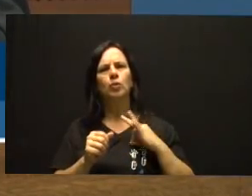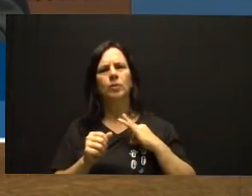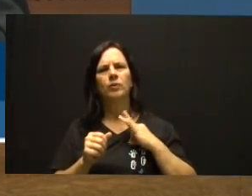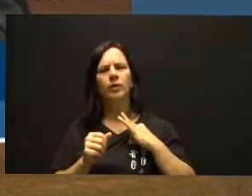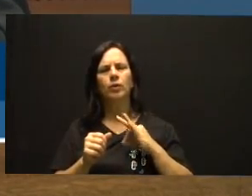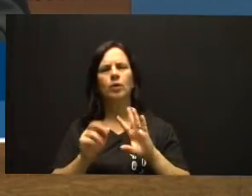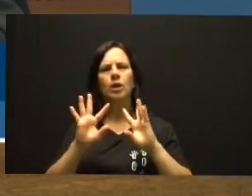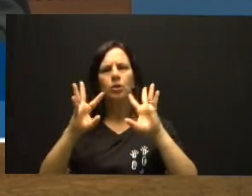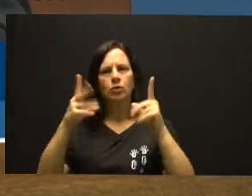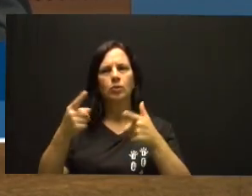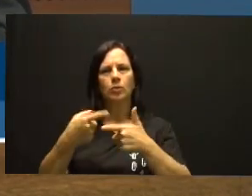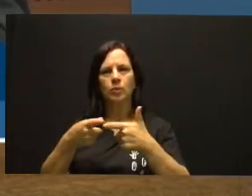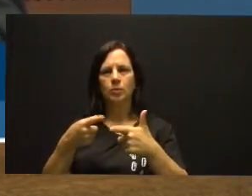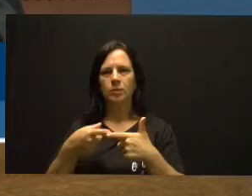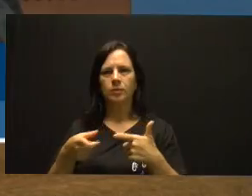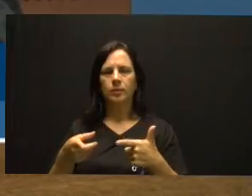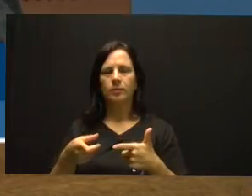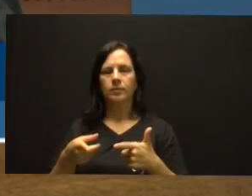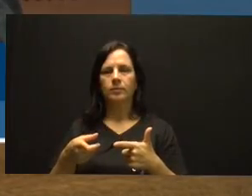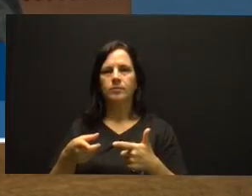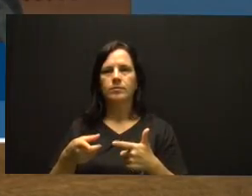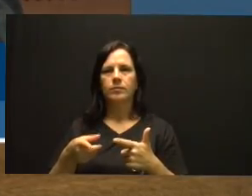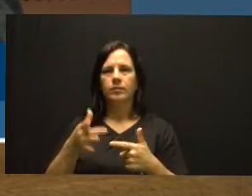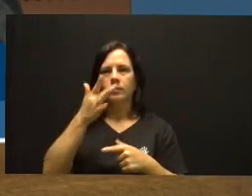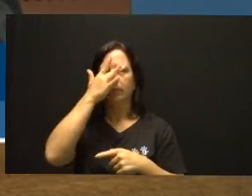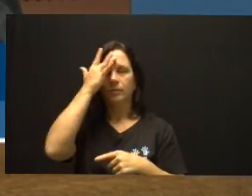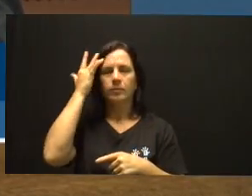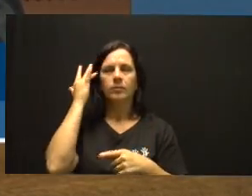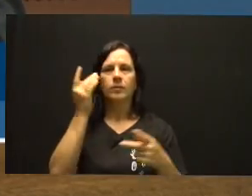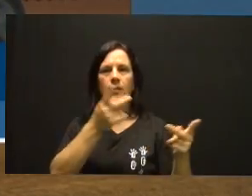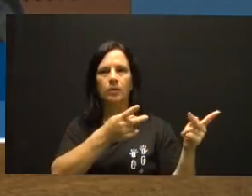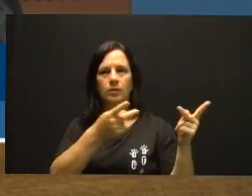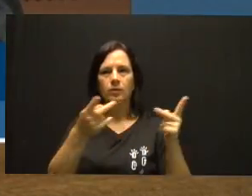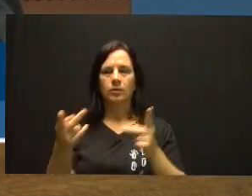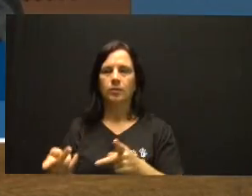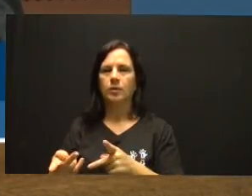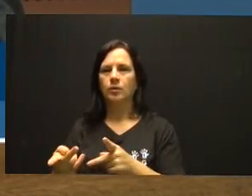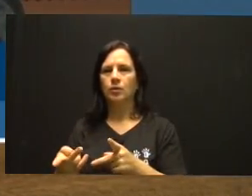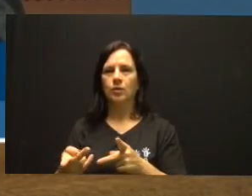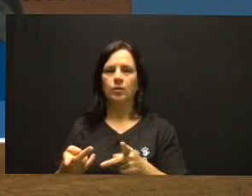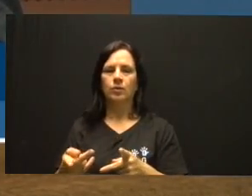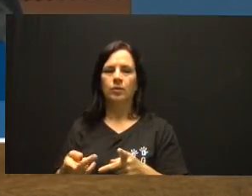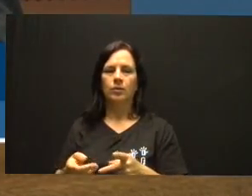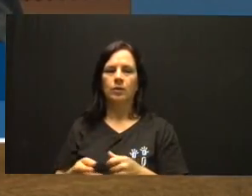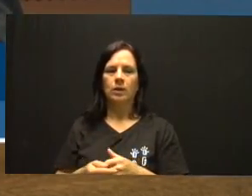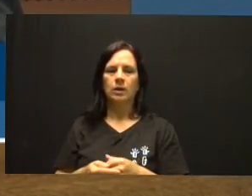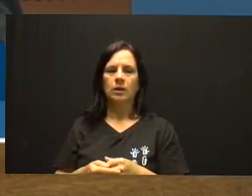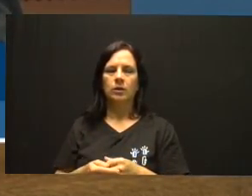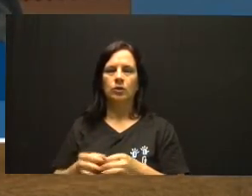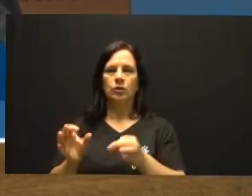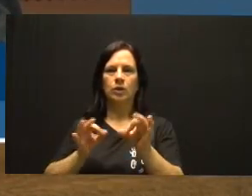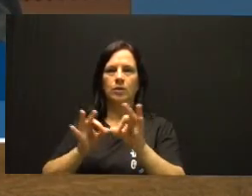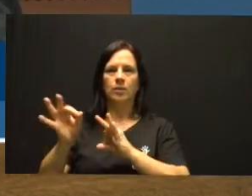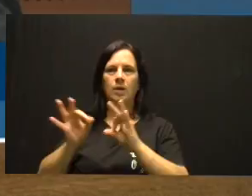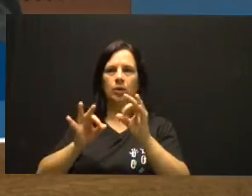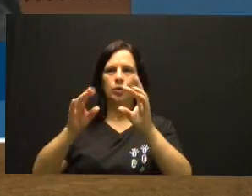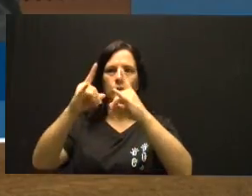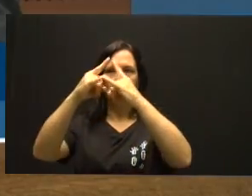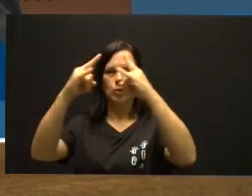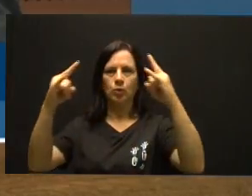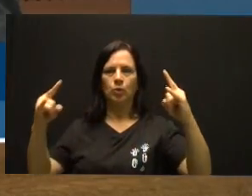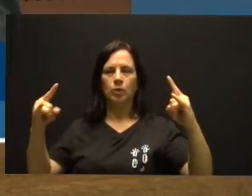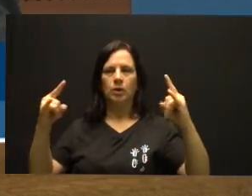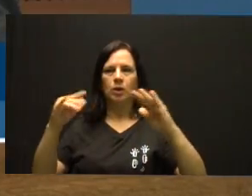prontificou a resolver o problema, bem como pessoalmente levou a êxito nos reparos do telhado